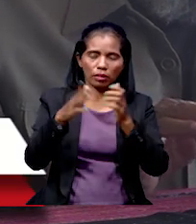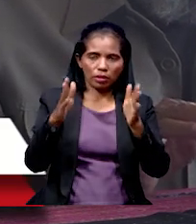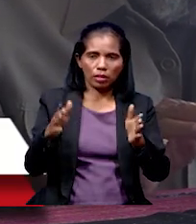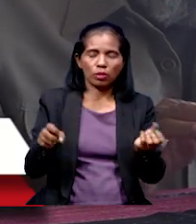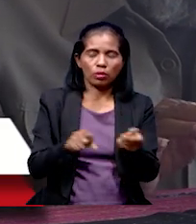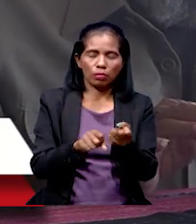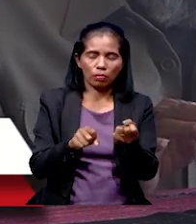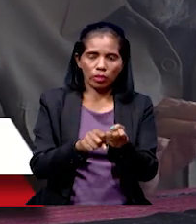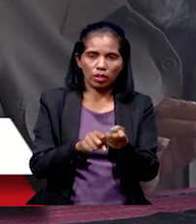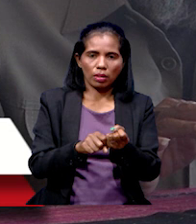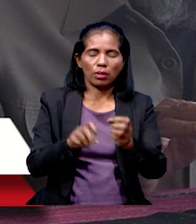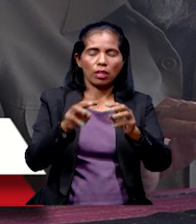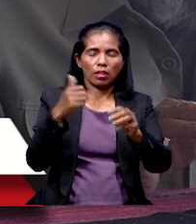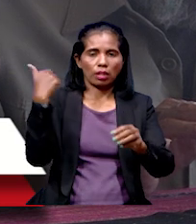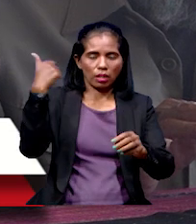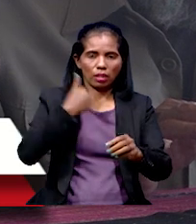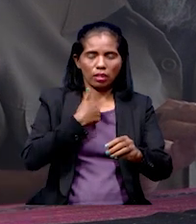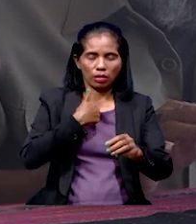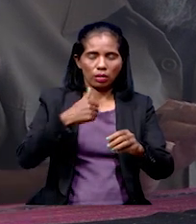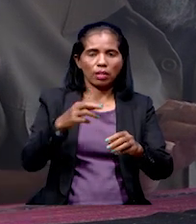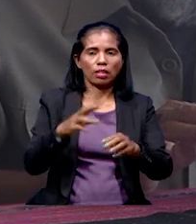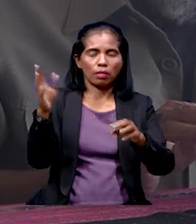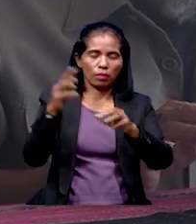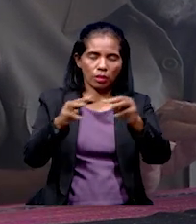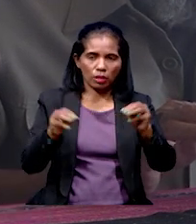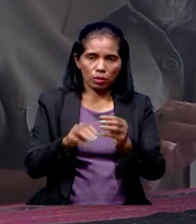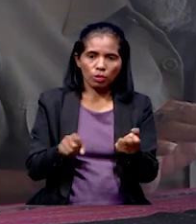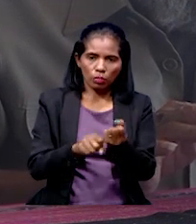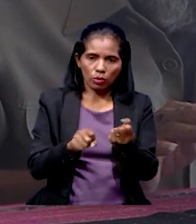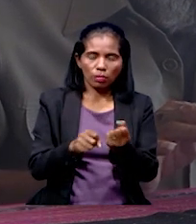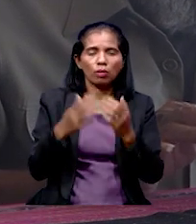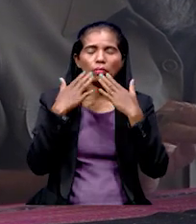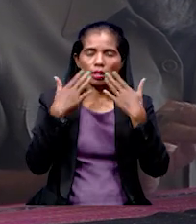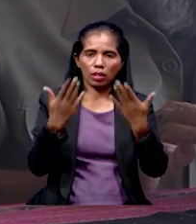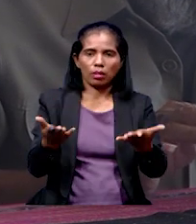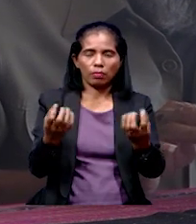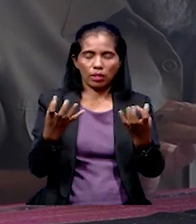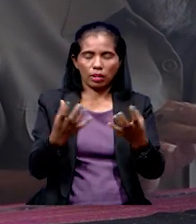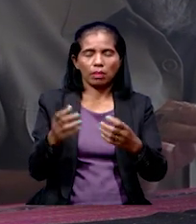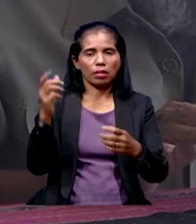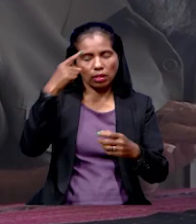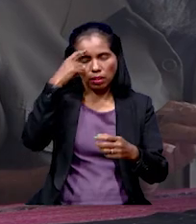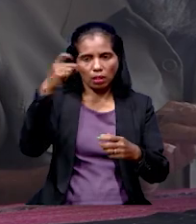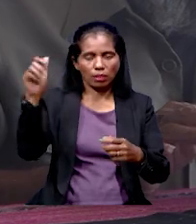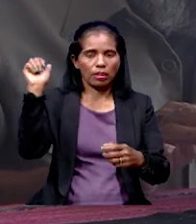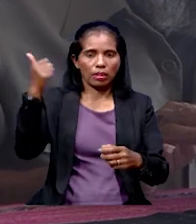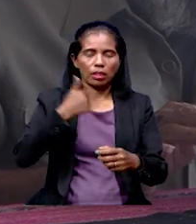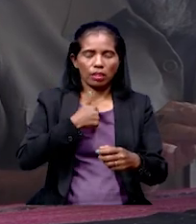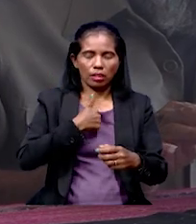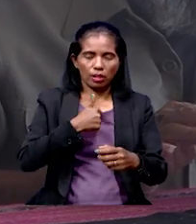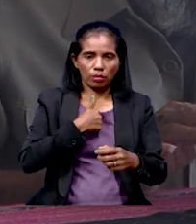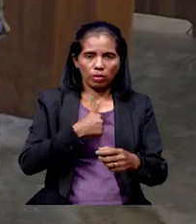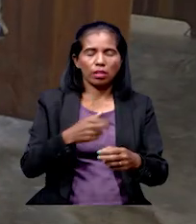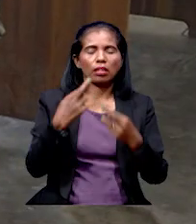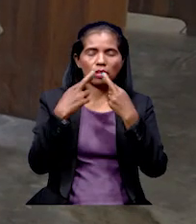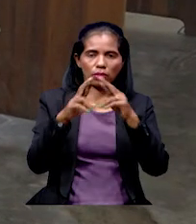é obrigado, voto para a equipa será. Tambah kontribusau kita ne kandidatura beli eta konsultan lebih provisori oi ini